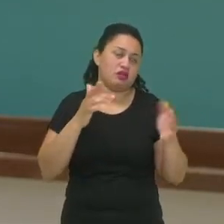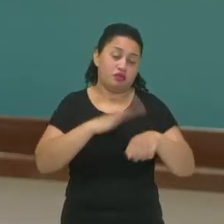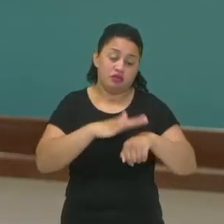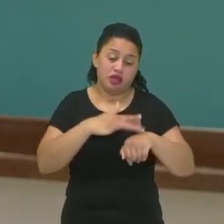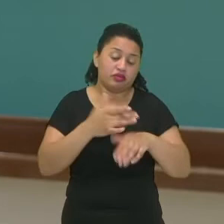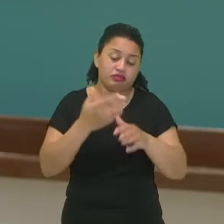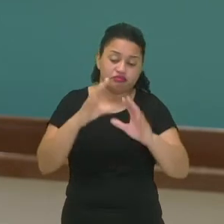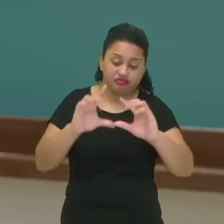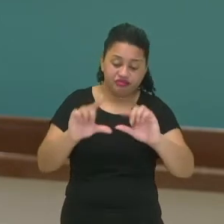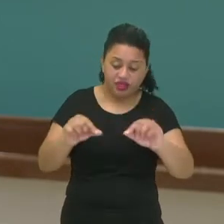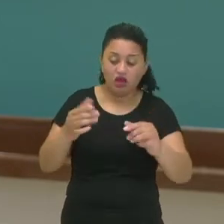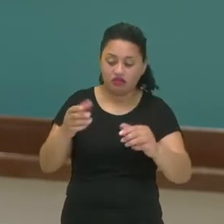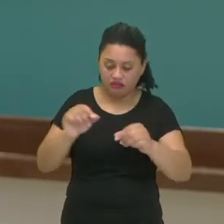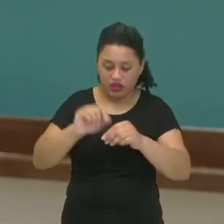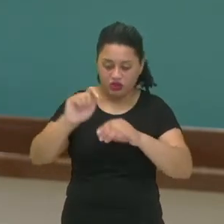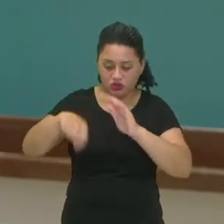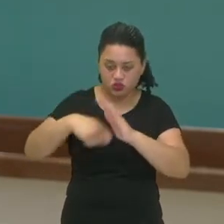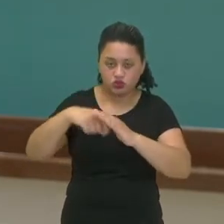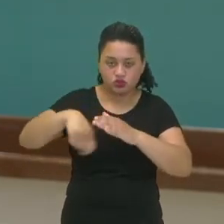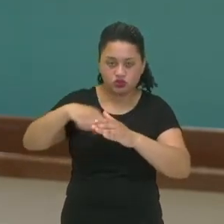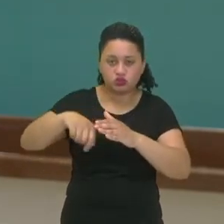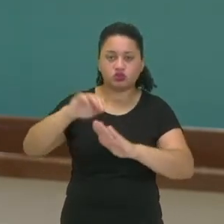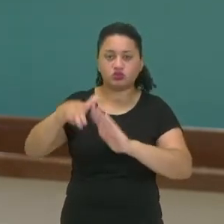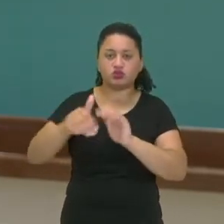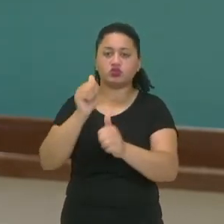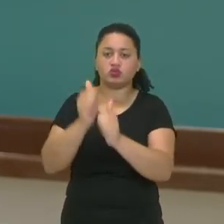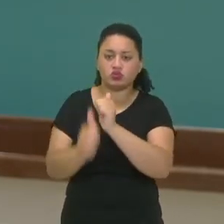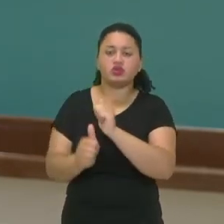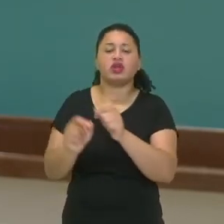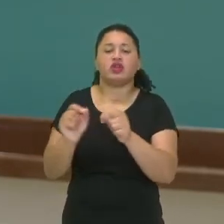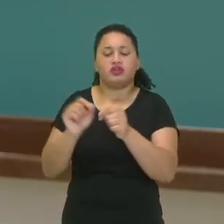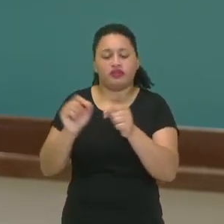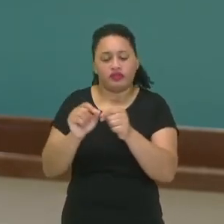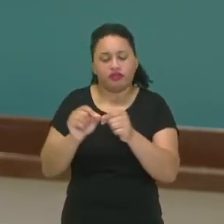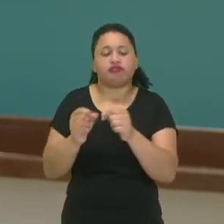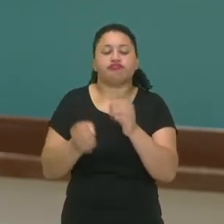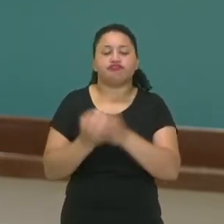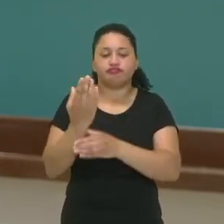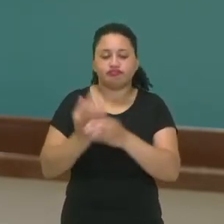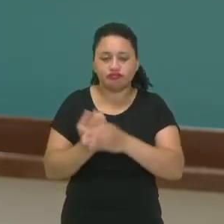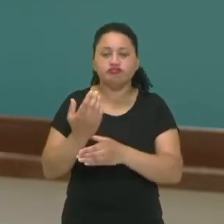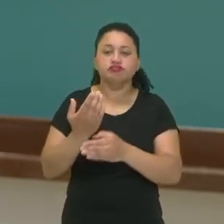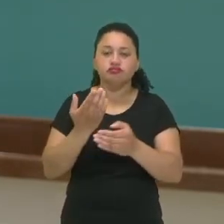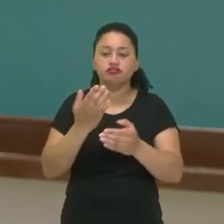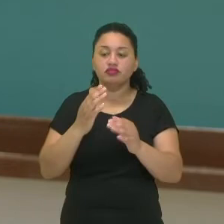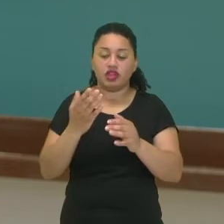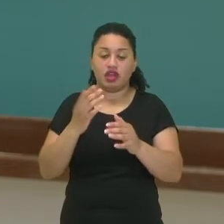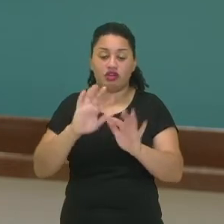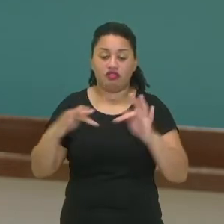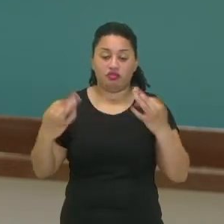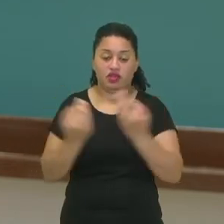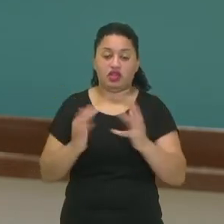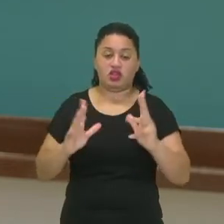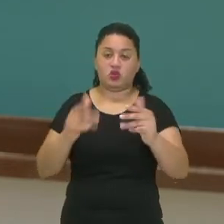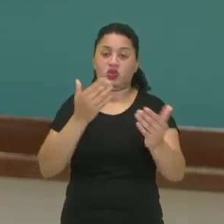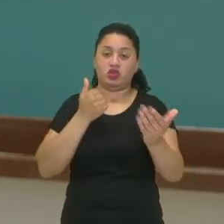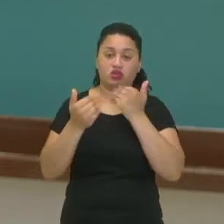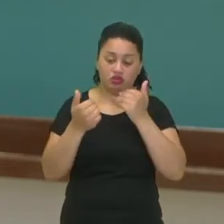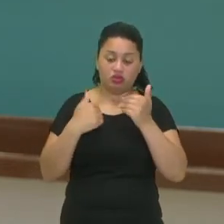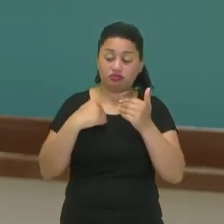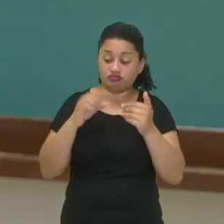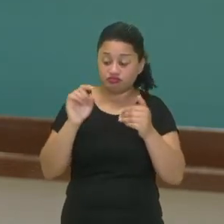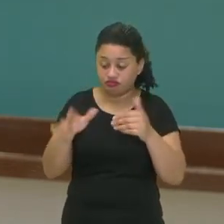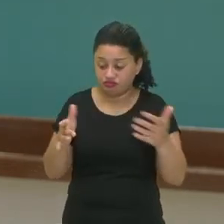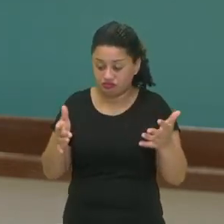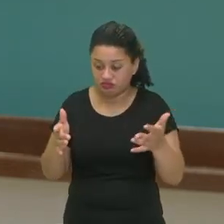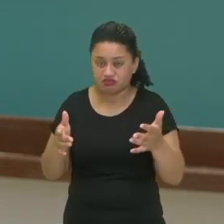descartar. O arroz que depois que você fez lá, produziu o arroz, alimentou a família, sobrou no prato, você